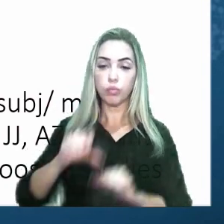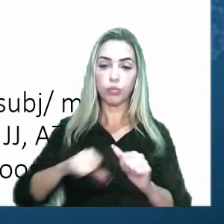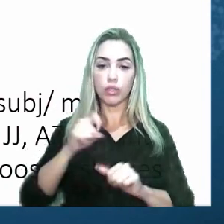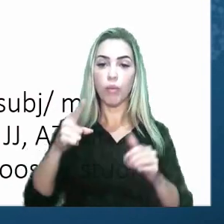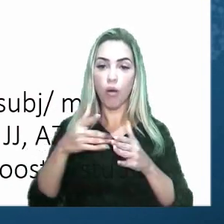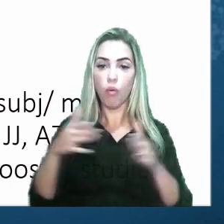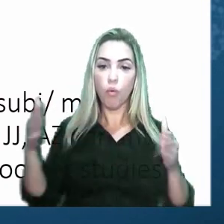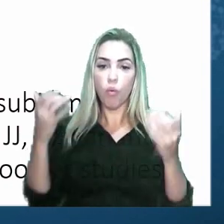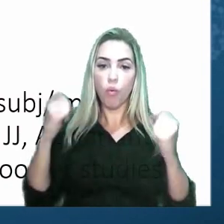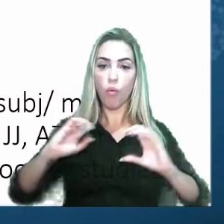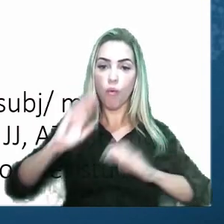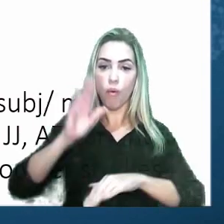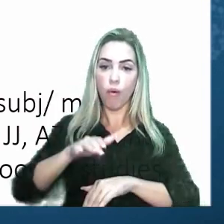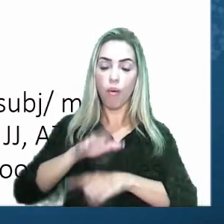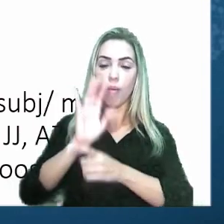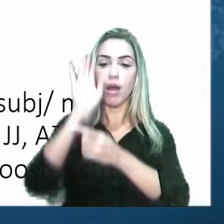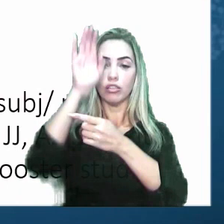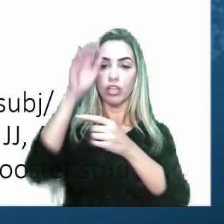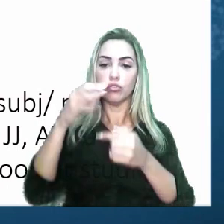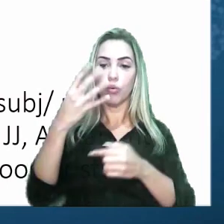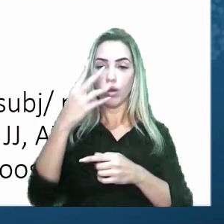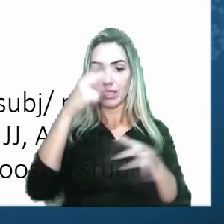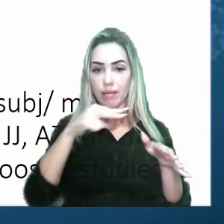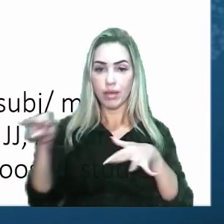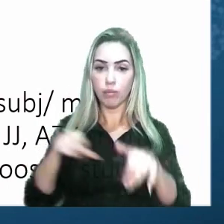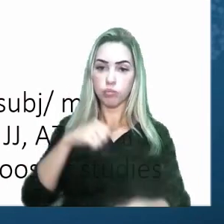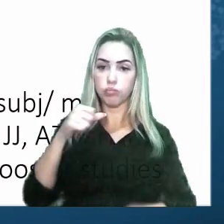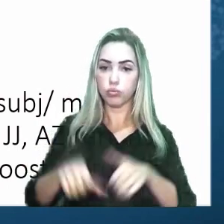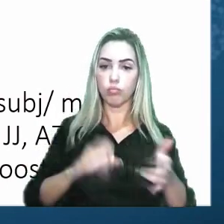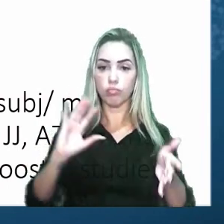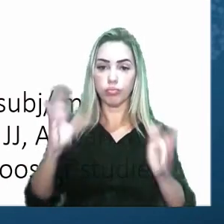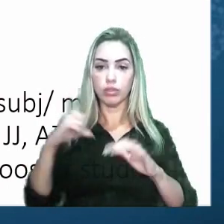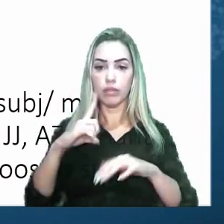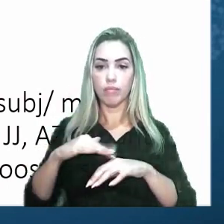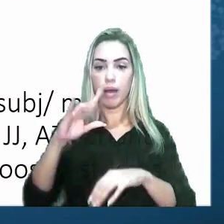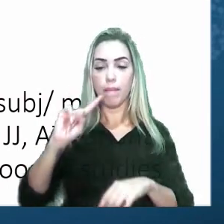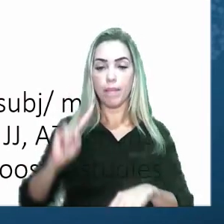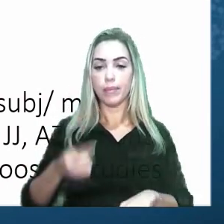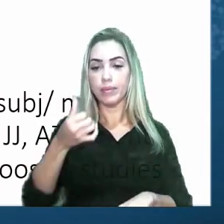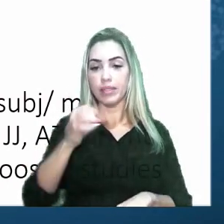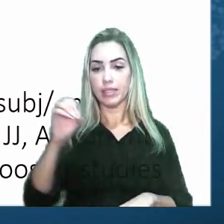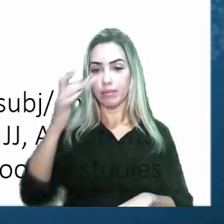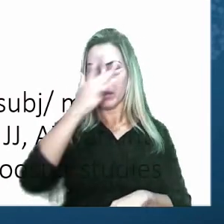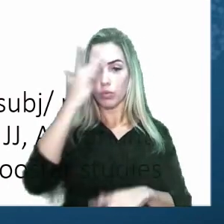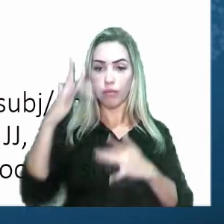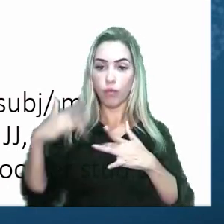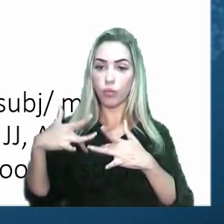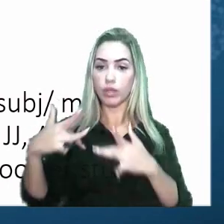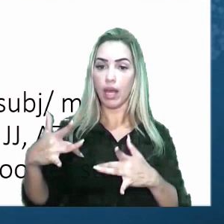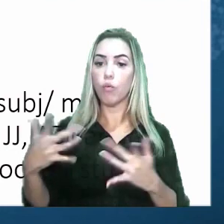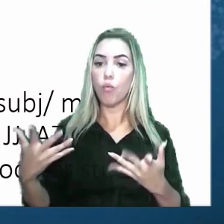de basquete em 4 semanas no centro que recrutou mais de 1.600 voluntários com toda a